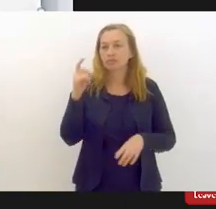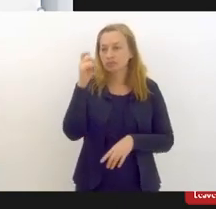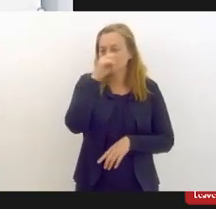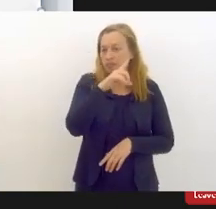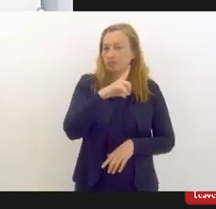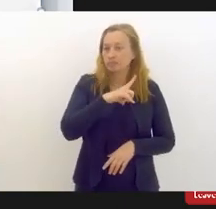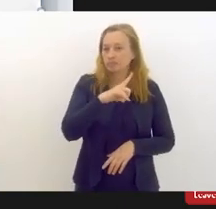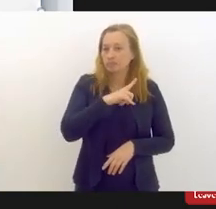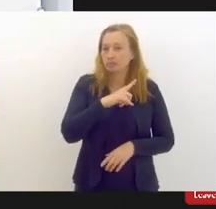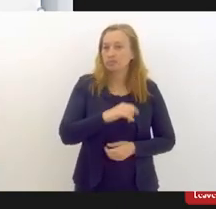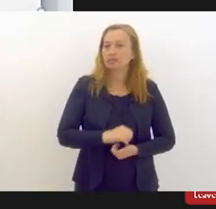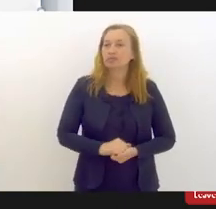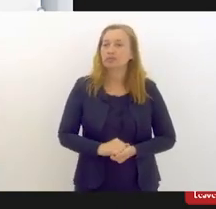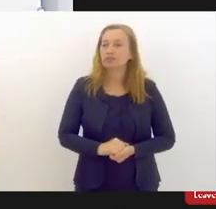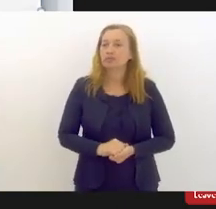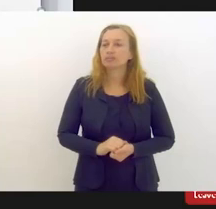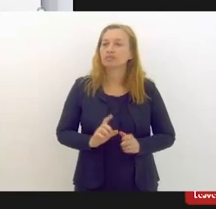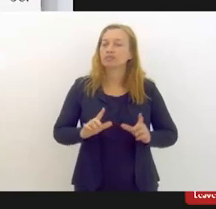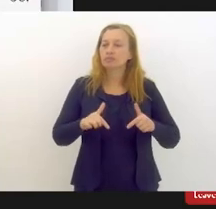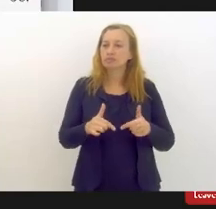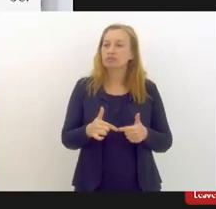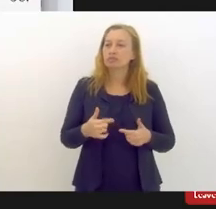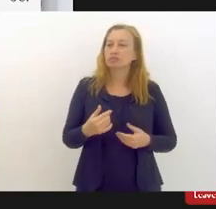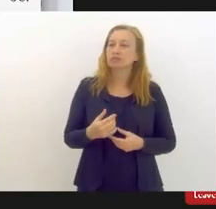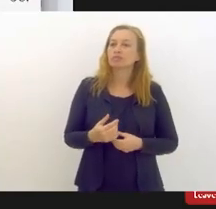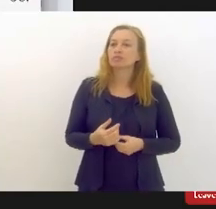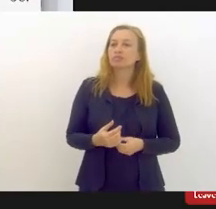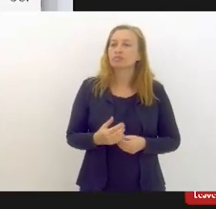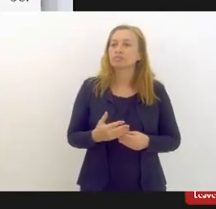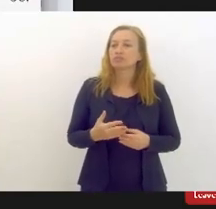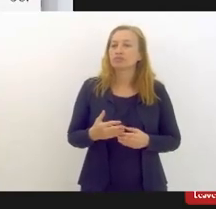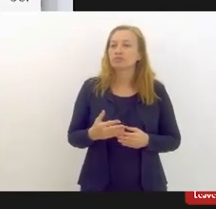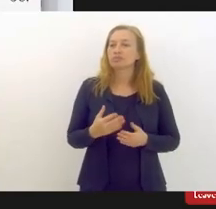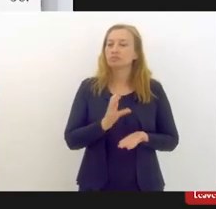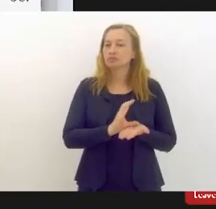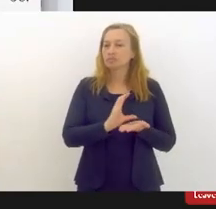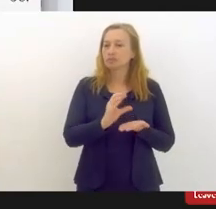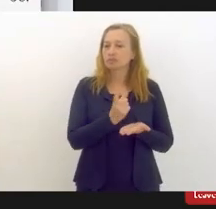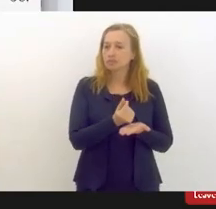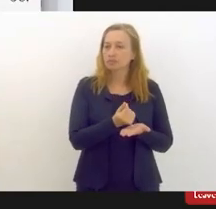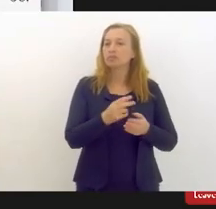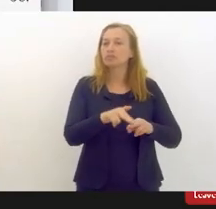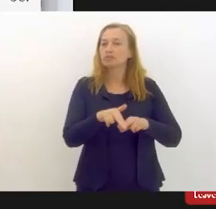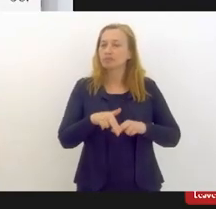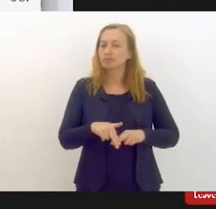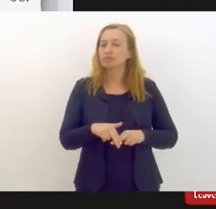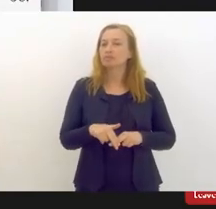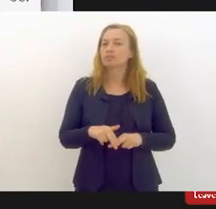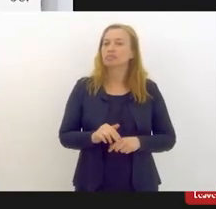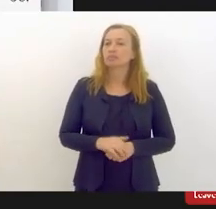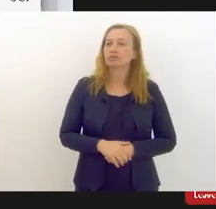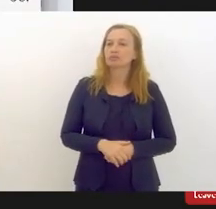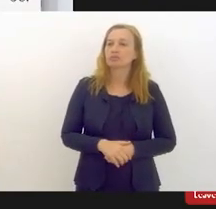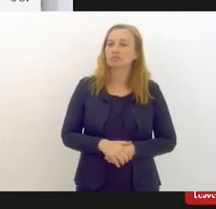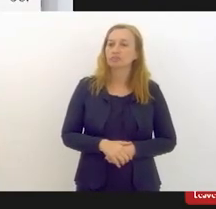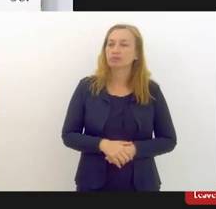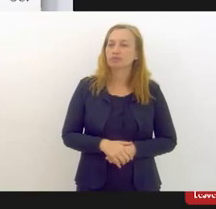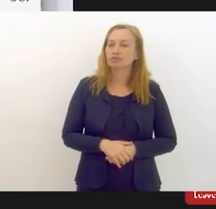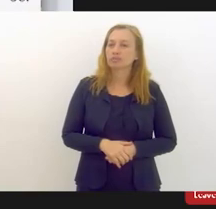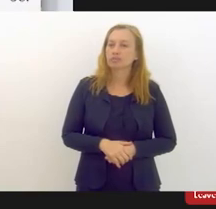dificuldades da atuação como centralização de verba. Por isso, nós então...